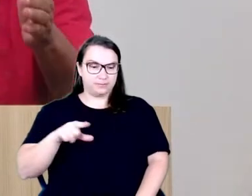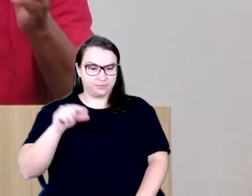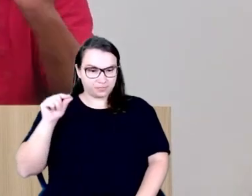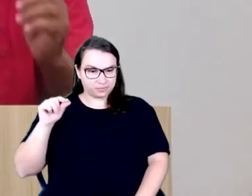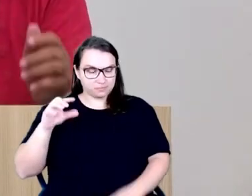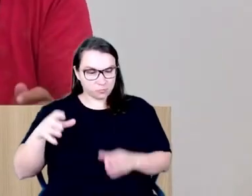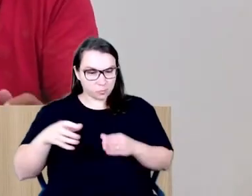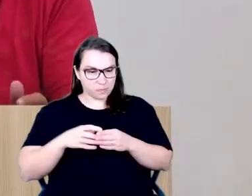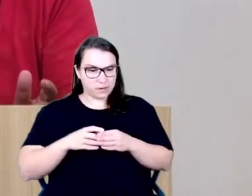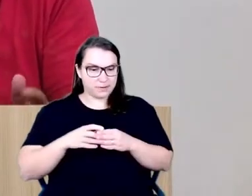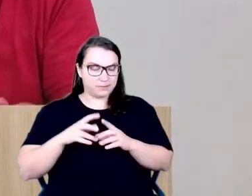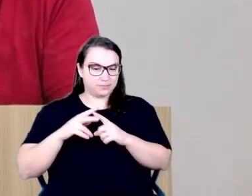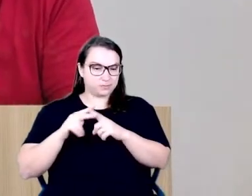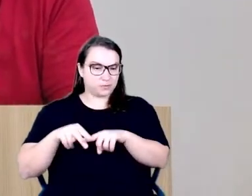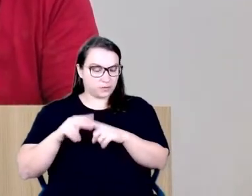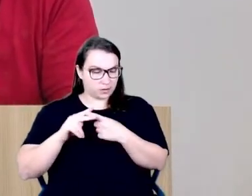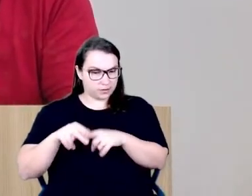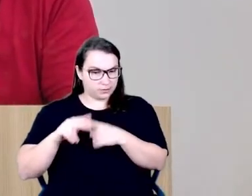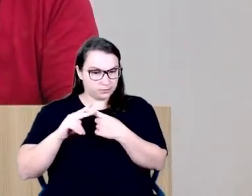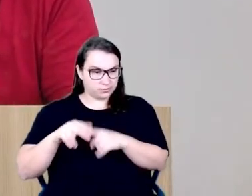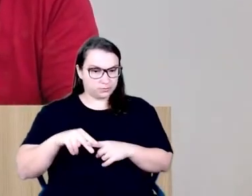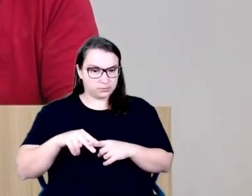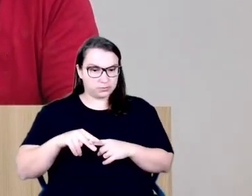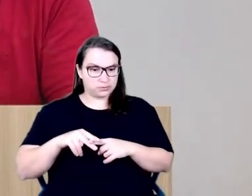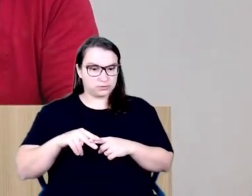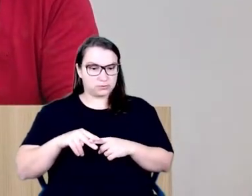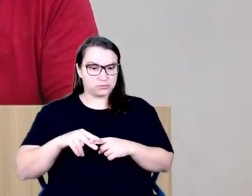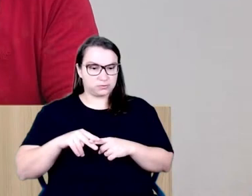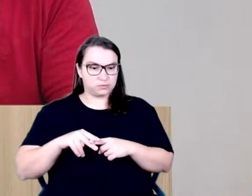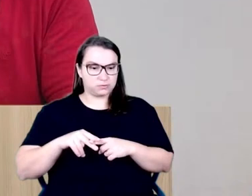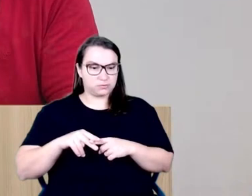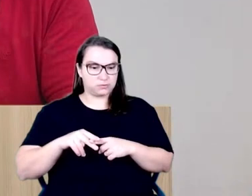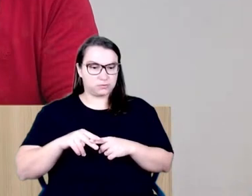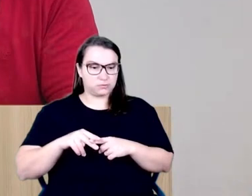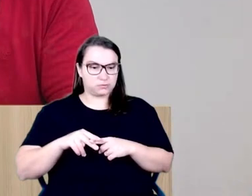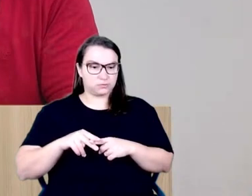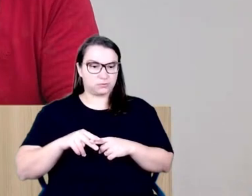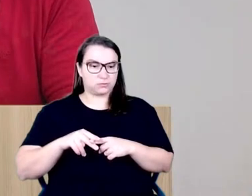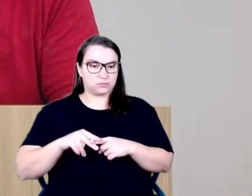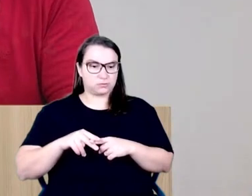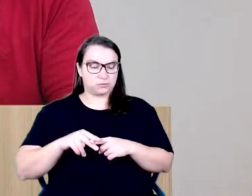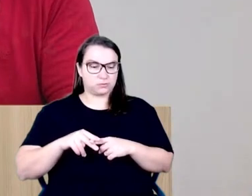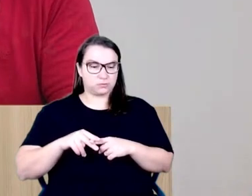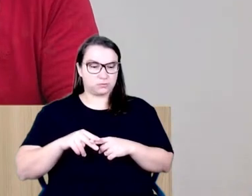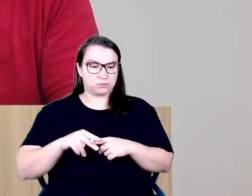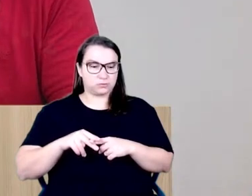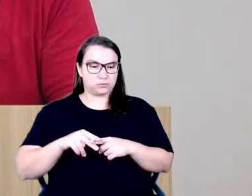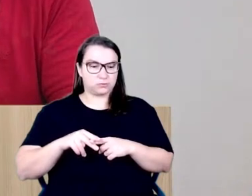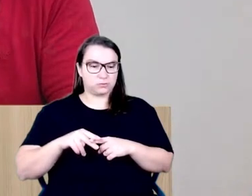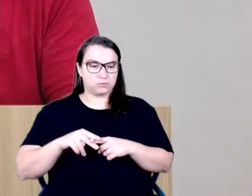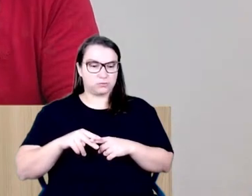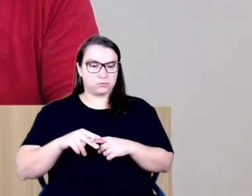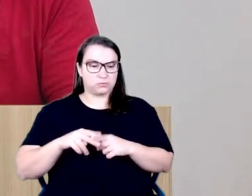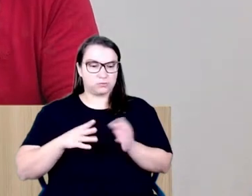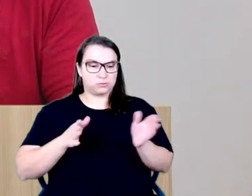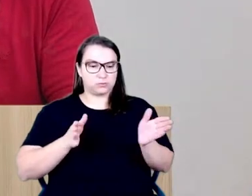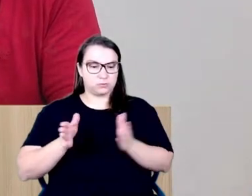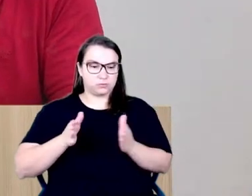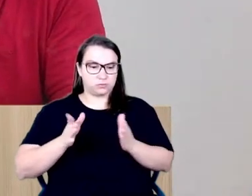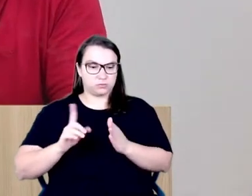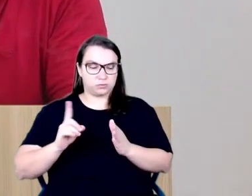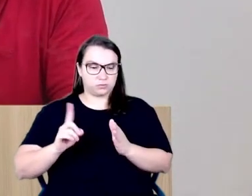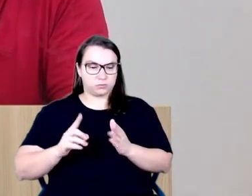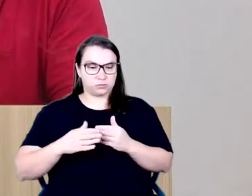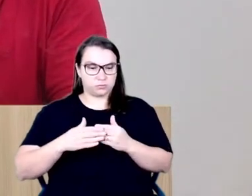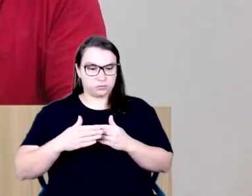pela manutenção não é como se diz eh provisória e já é eleição